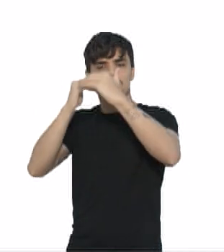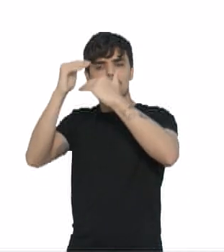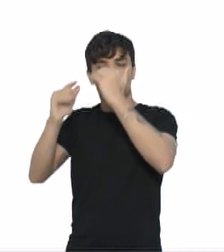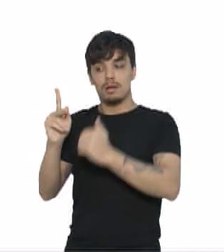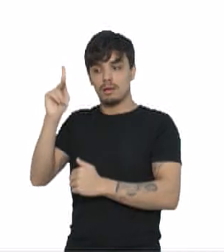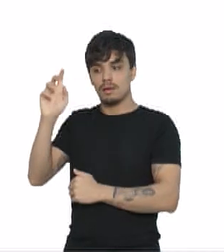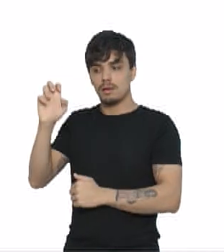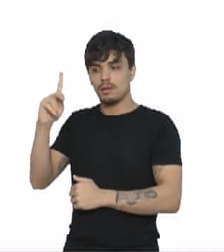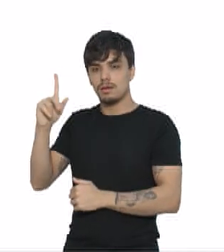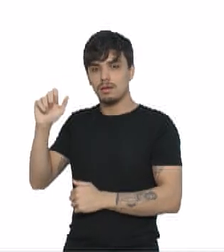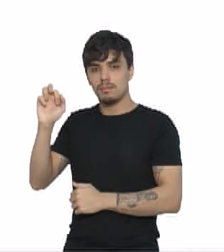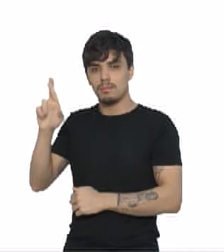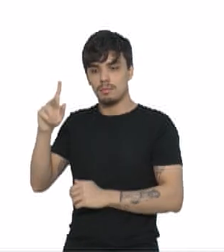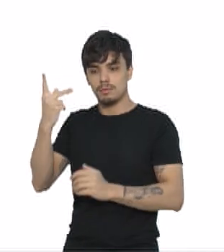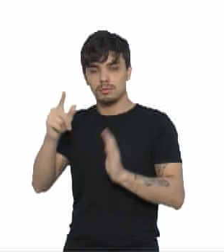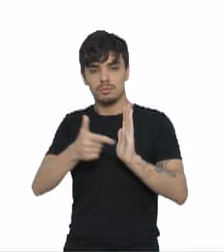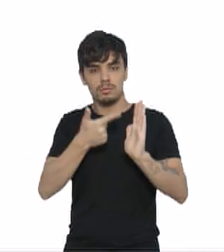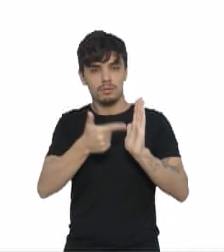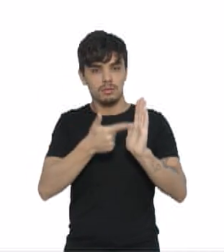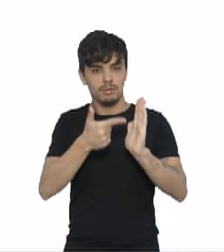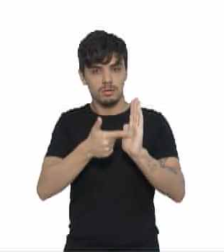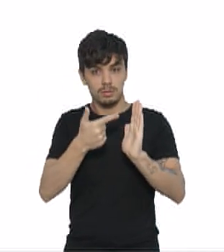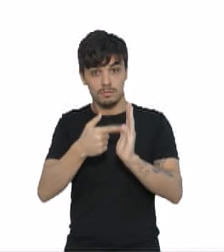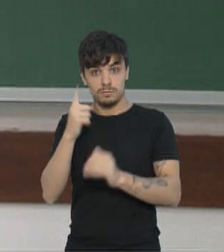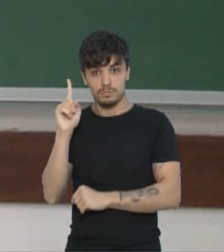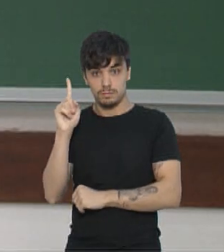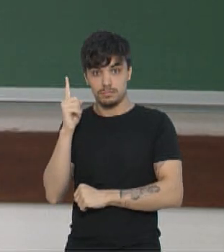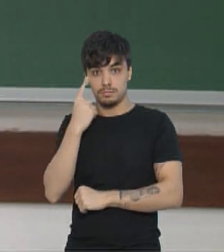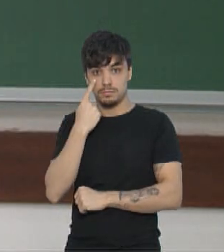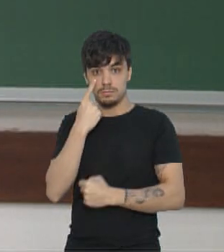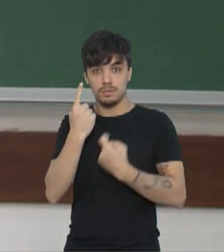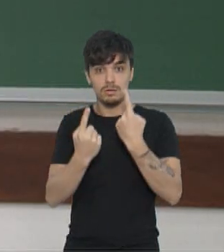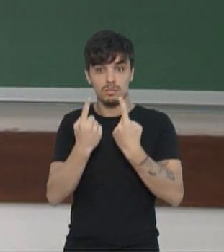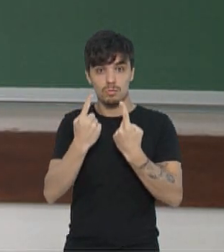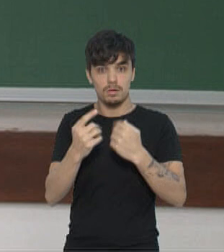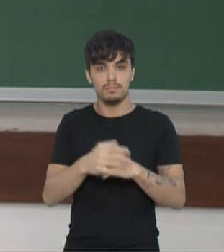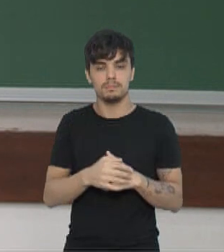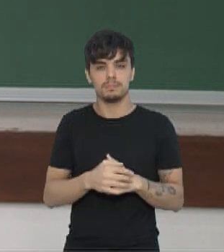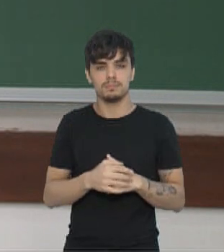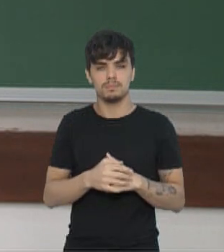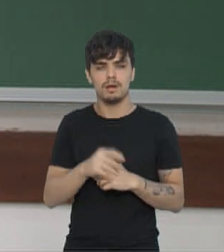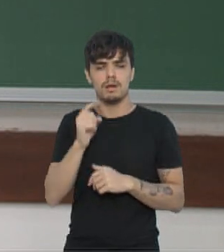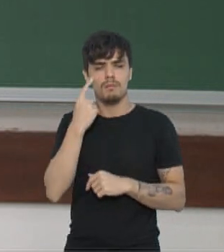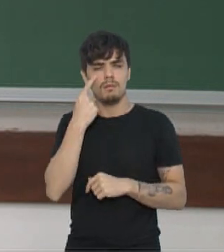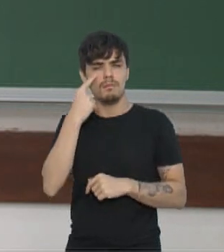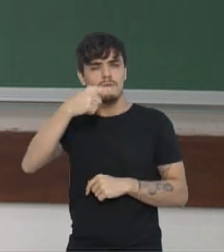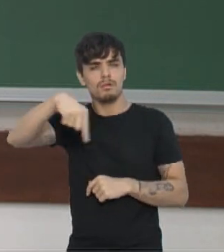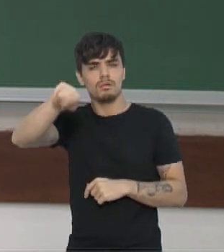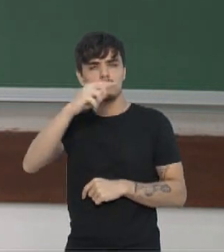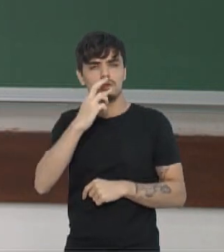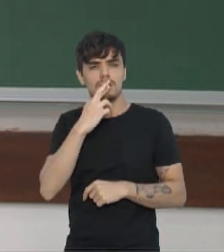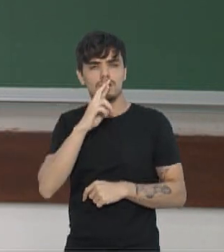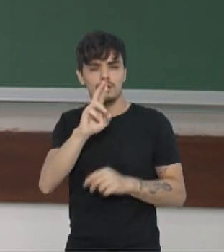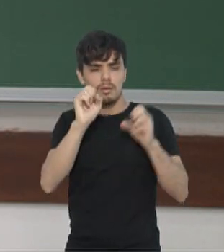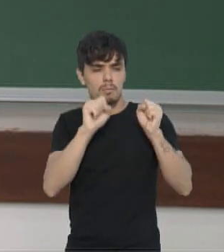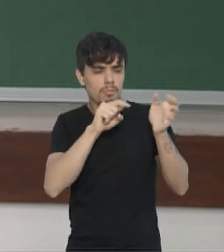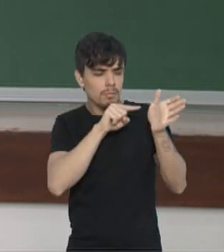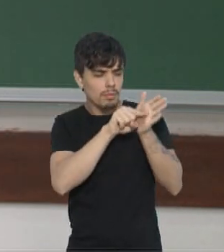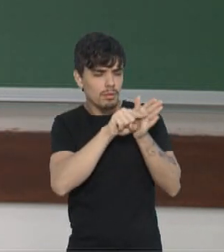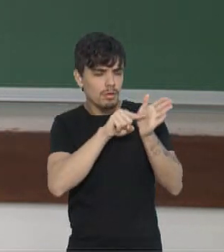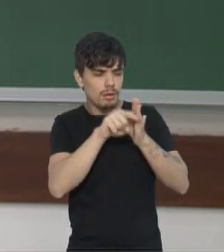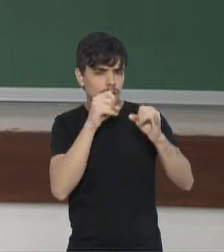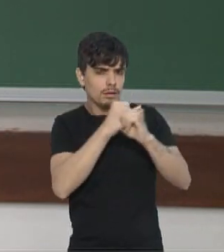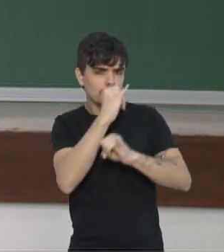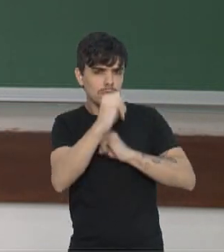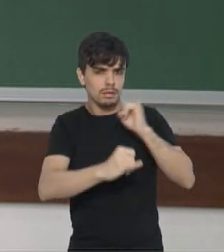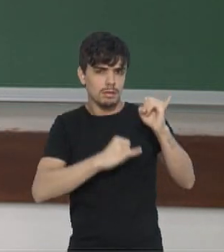livro Mysterium Cosmographicum? Vamos ver o que você responde? Pode pesquisar um pouquinho aí na